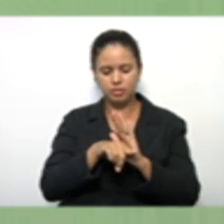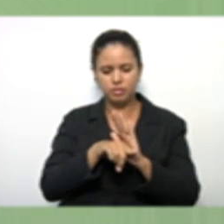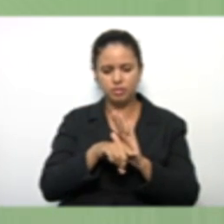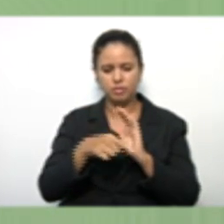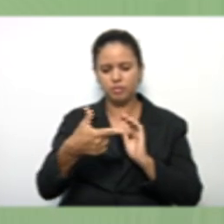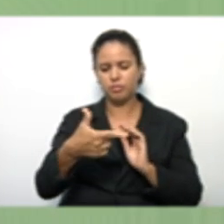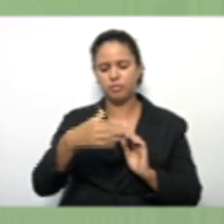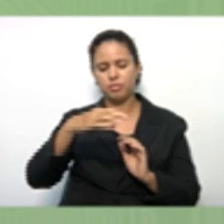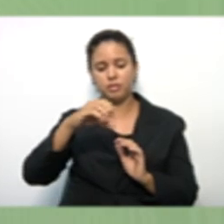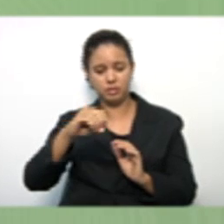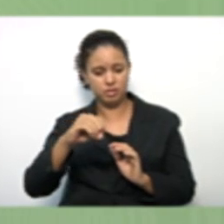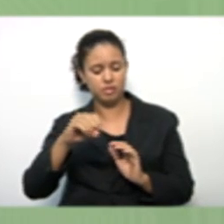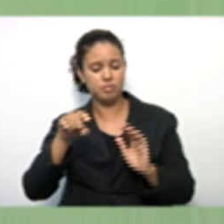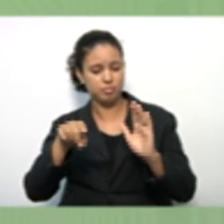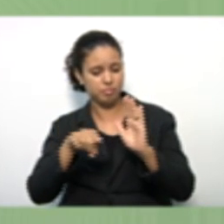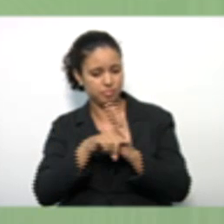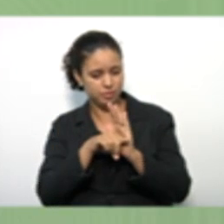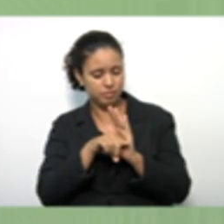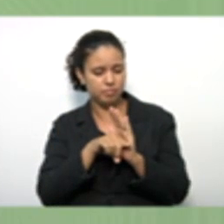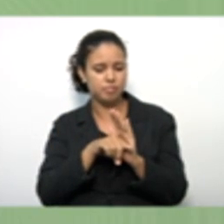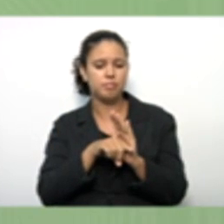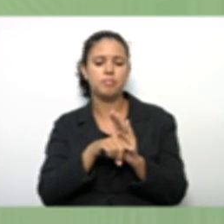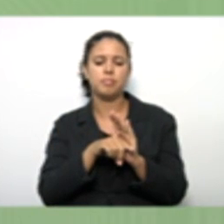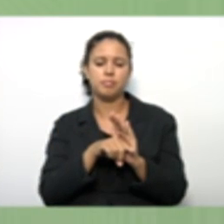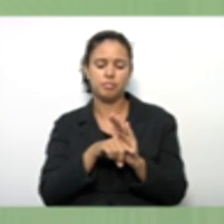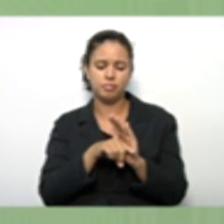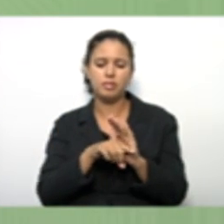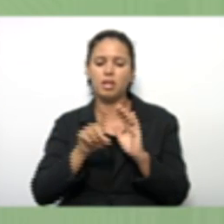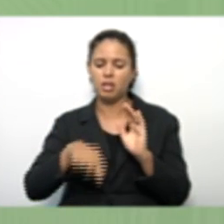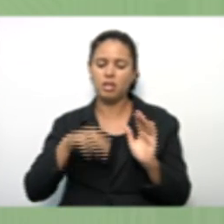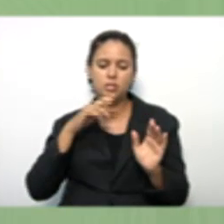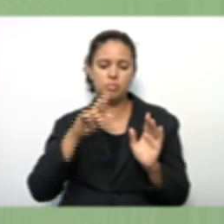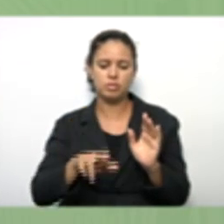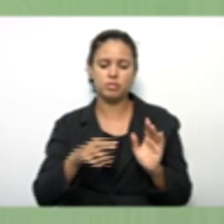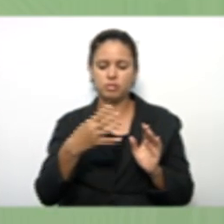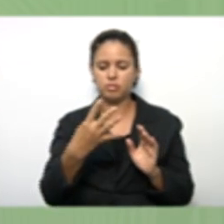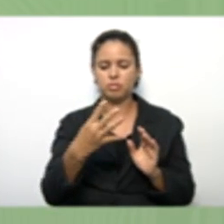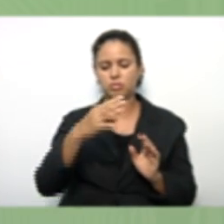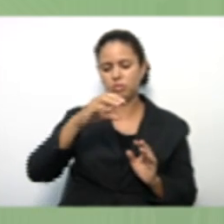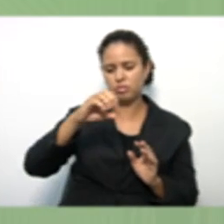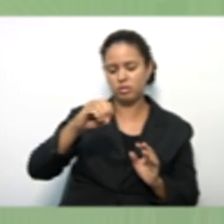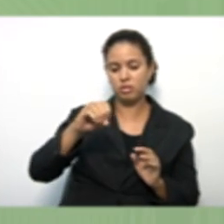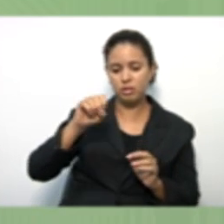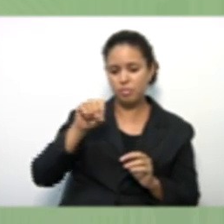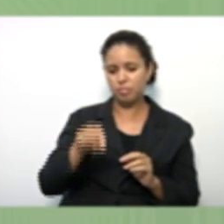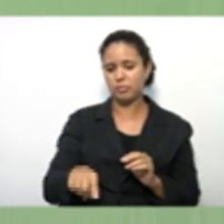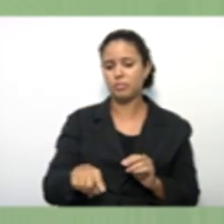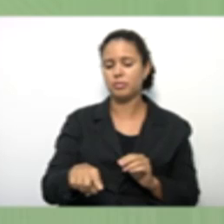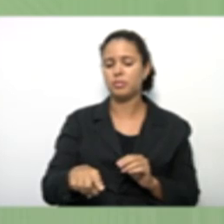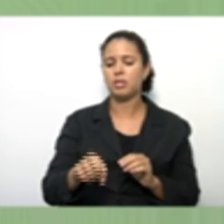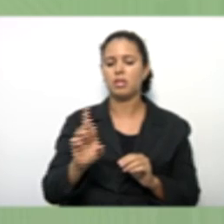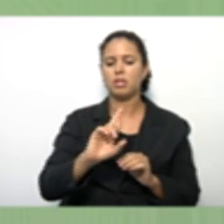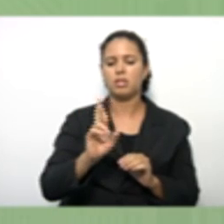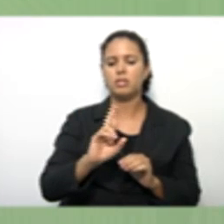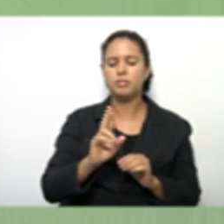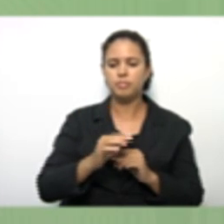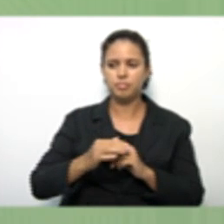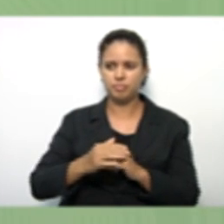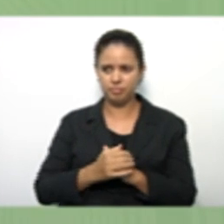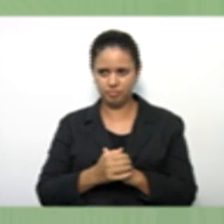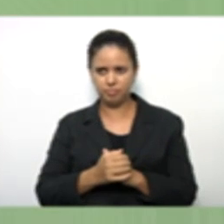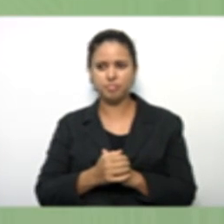Quanto? Exatamente. Fica quanto, professora? 40 mil 40 reais. mil fica